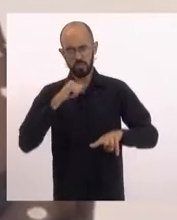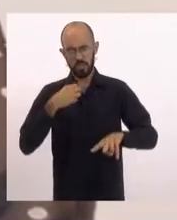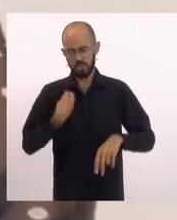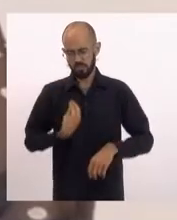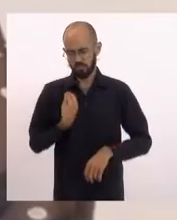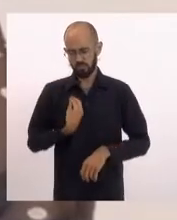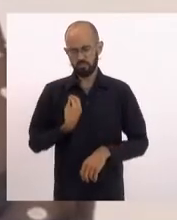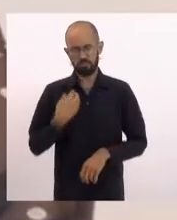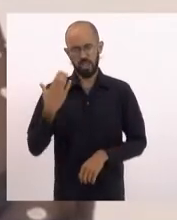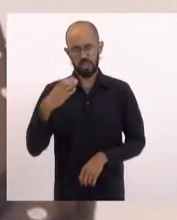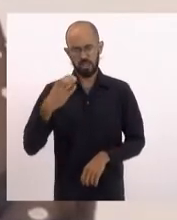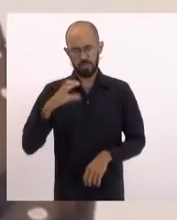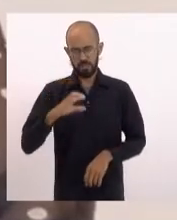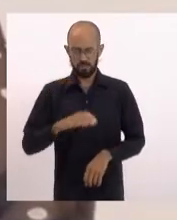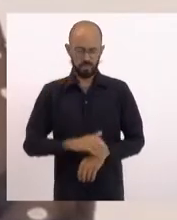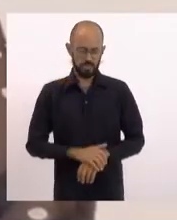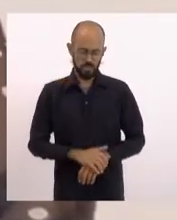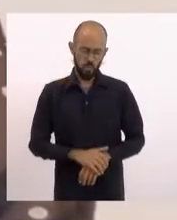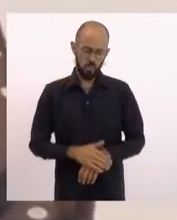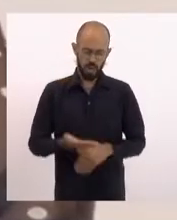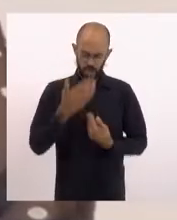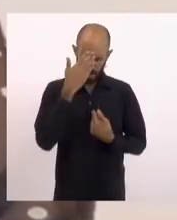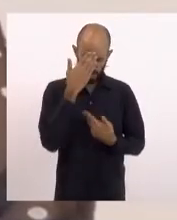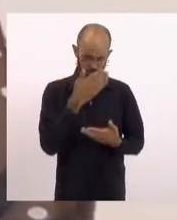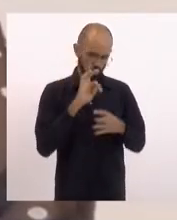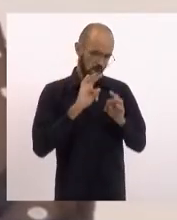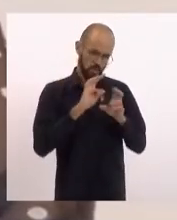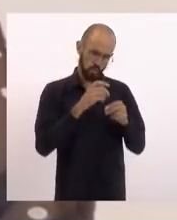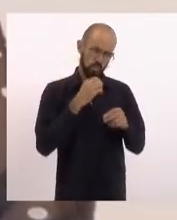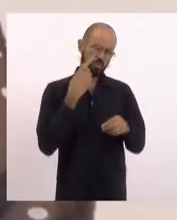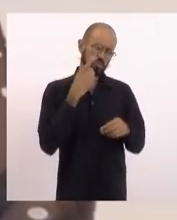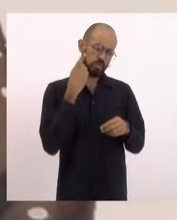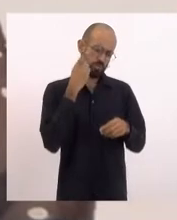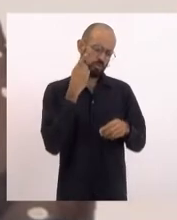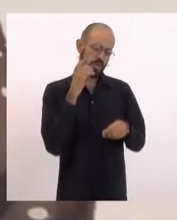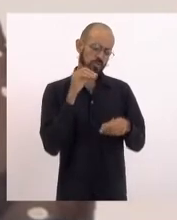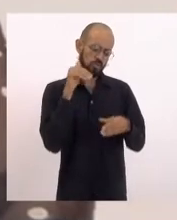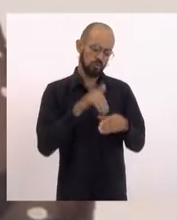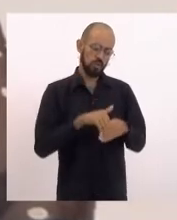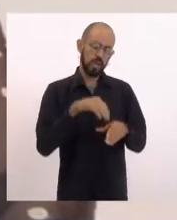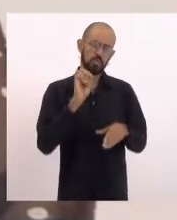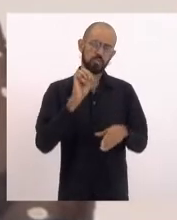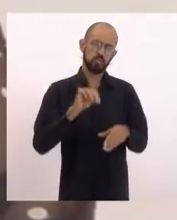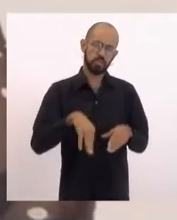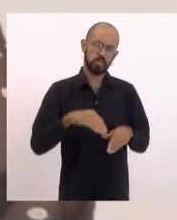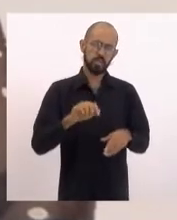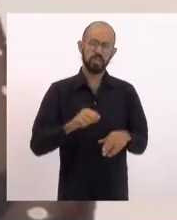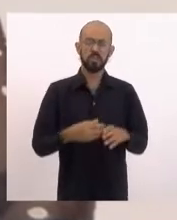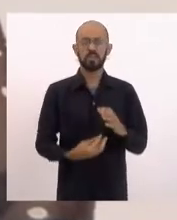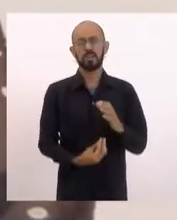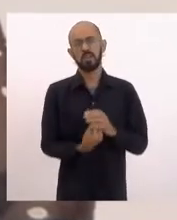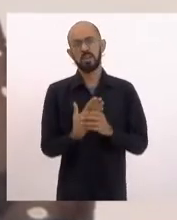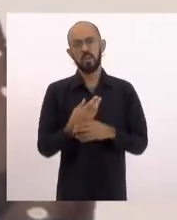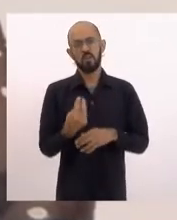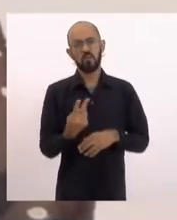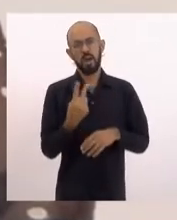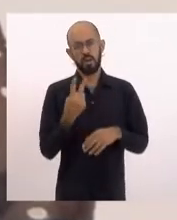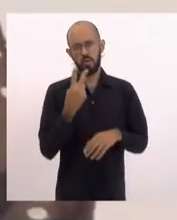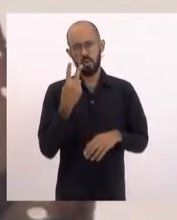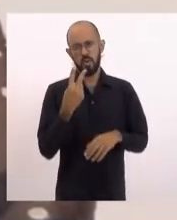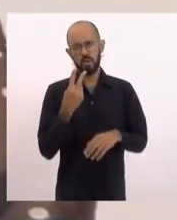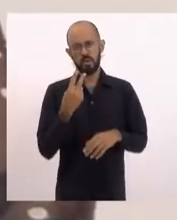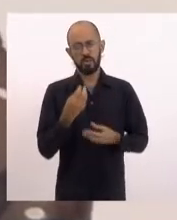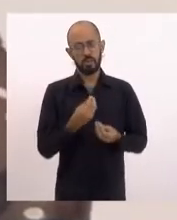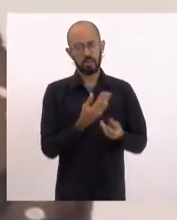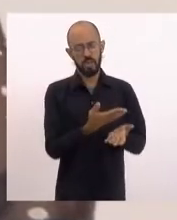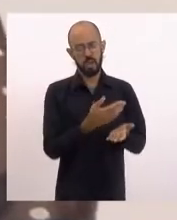ciência. Agradeço muito aí aos nossos pares que vêm votando, valorizando este projeto, que vai dar oportunidade aí